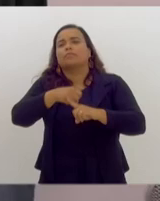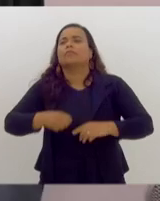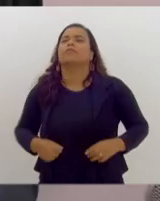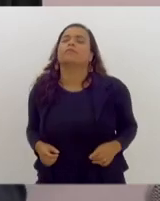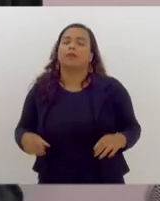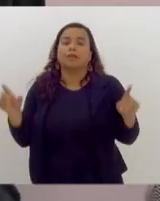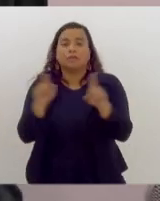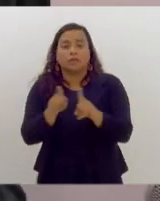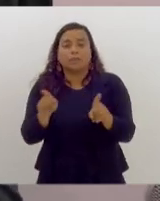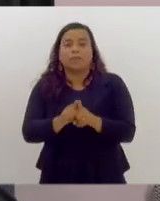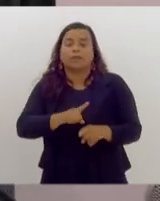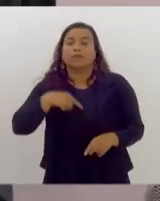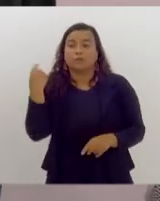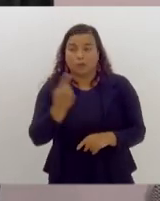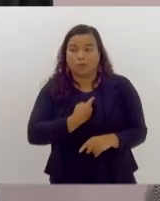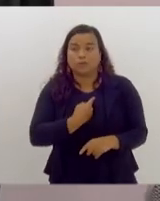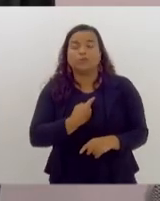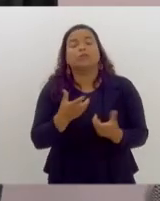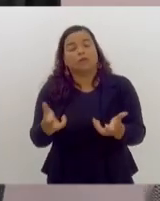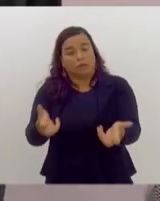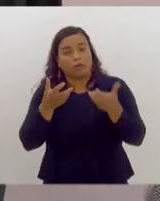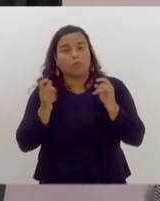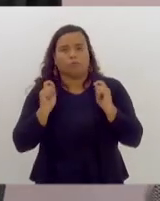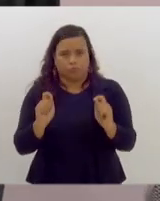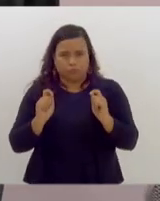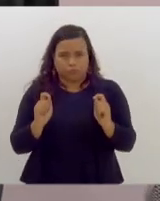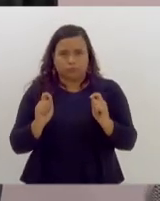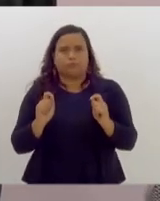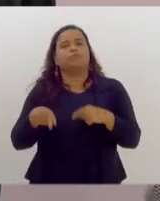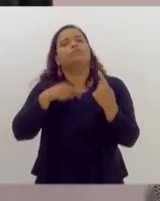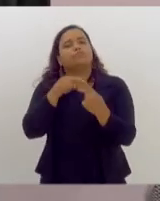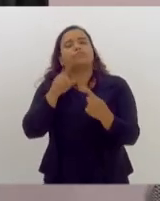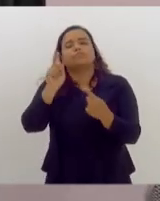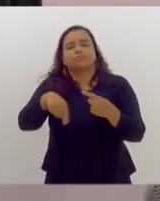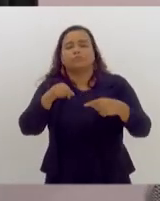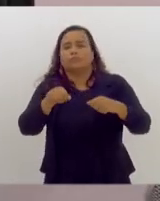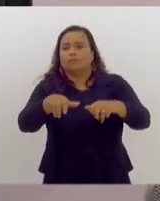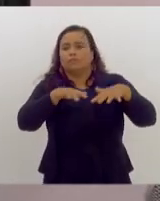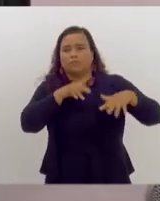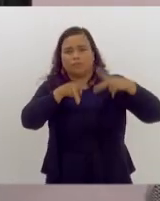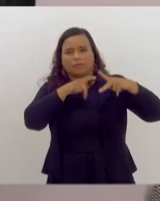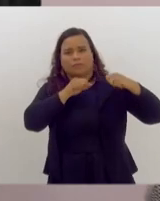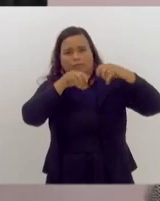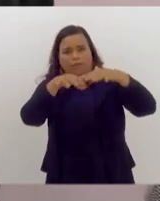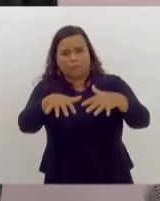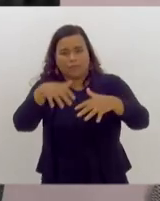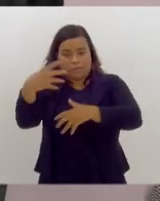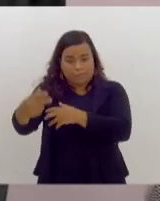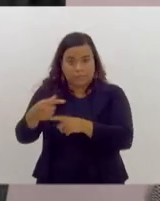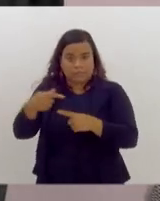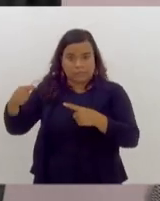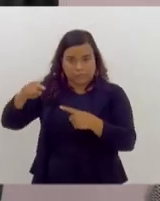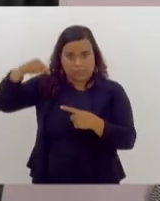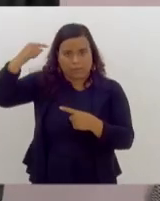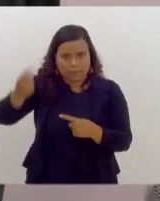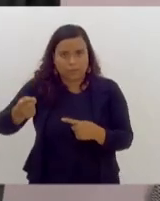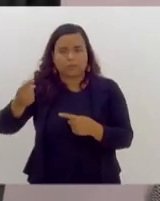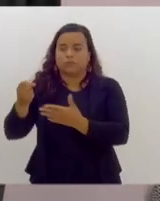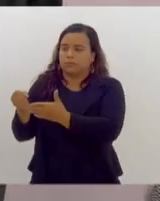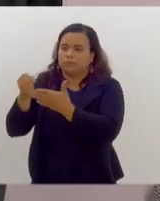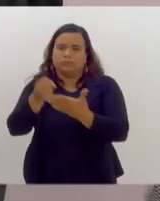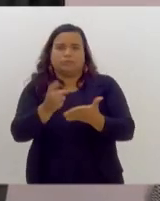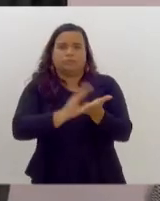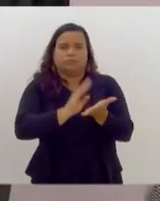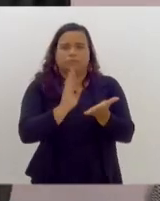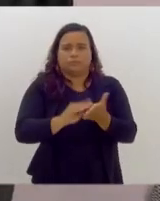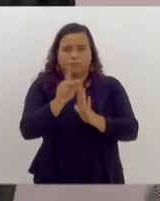gente, né, pretende fazer ainda uma audiência pública na semana que vem e levar à pauta esse